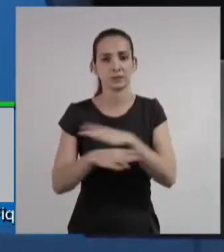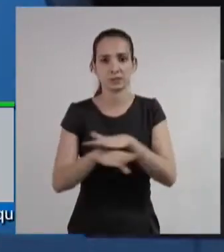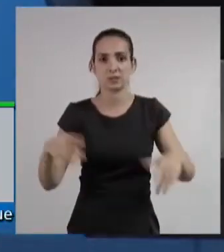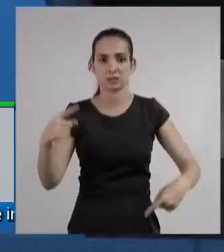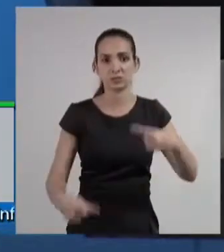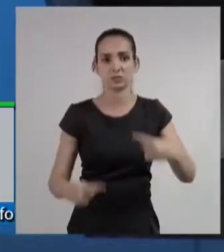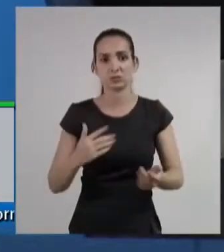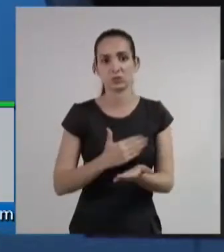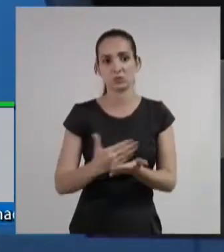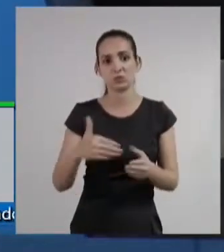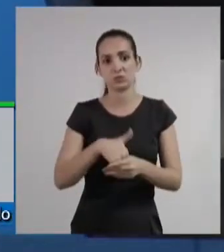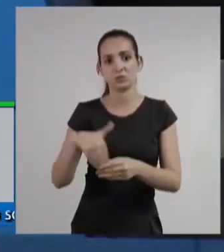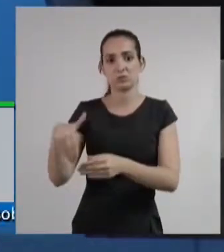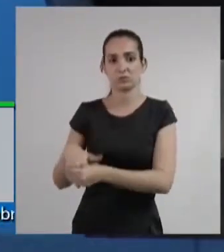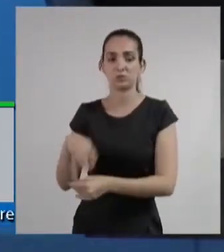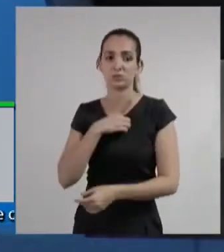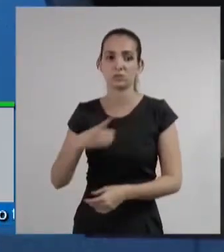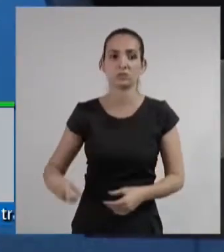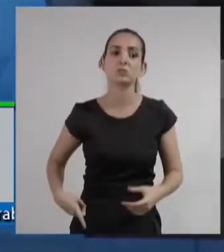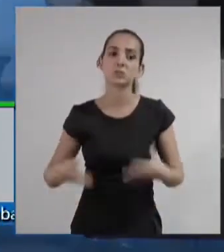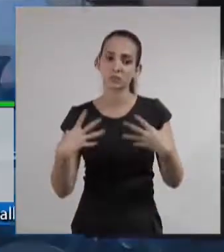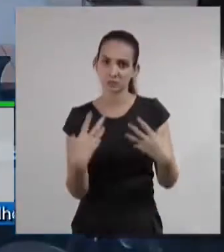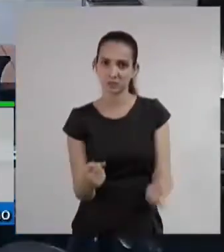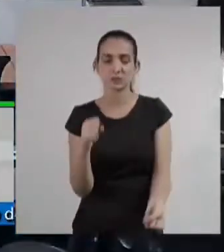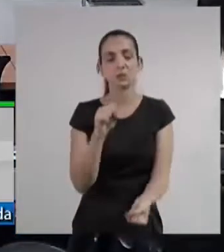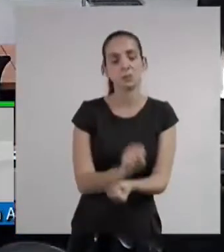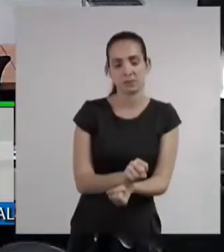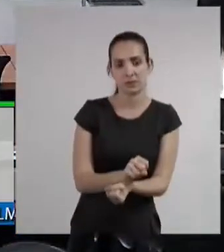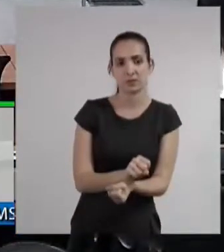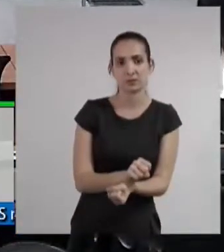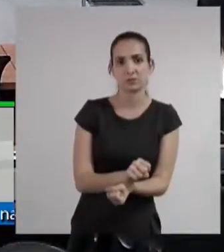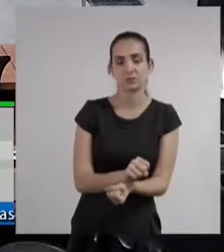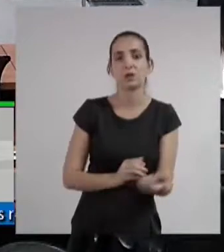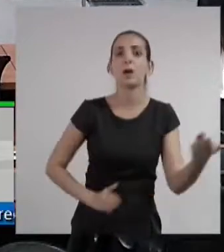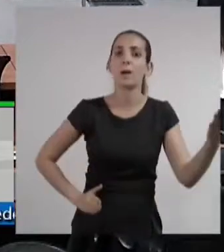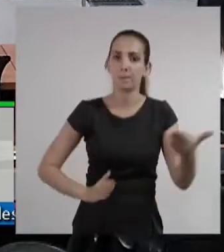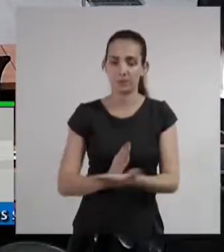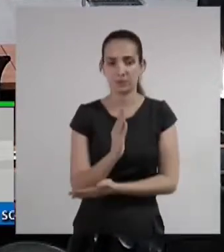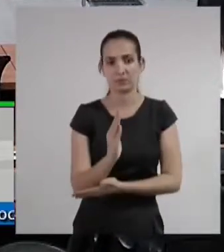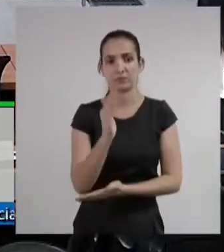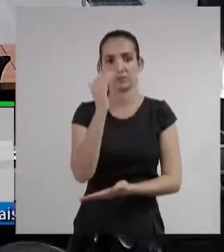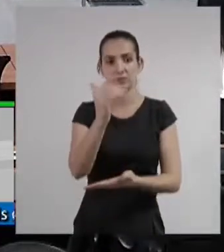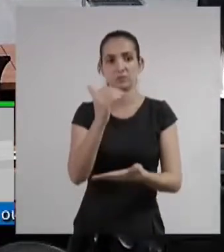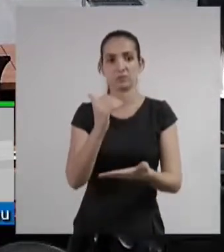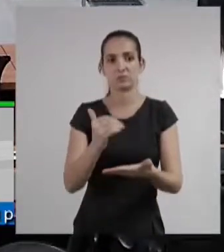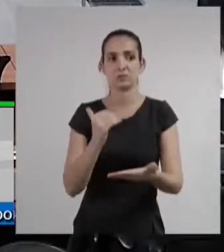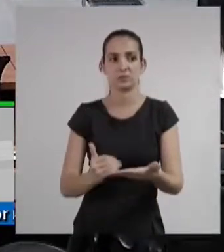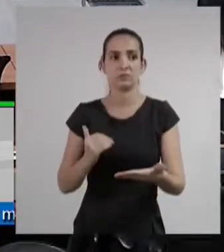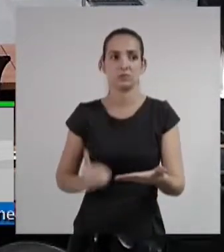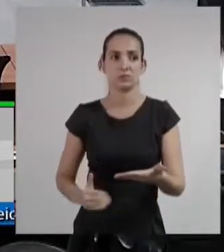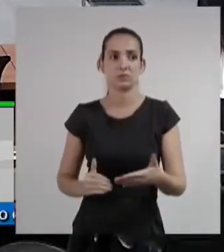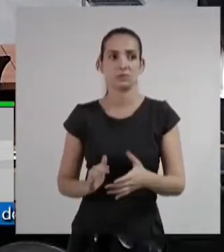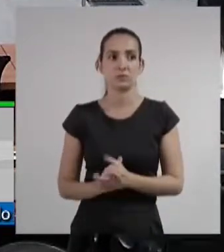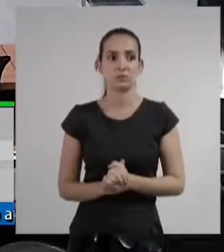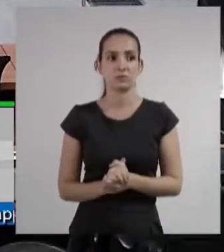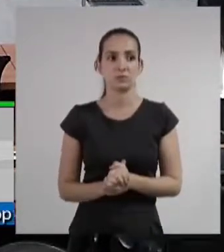Encerrada a discussão, em votação. Os deputados que concordam permaneçam como estão. Aprovado ao expediente.